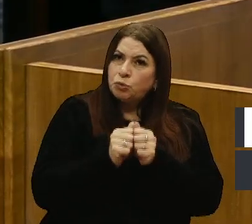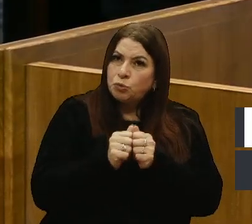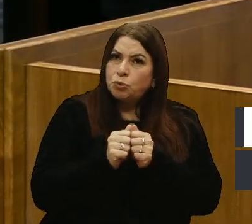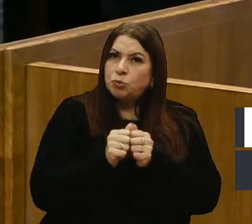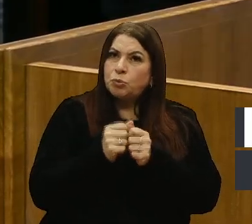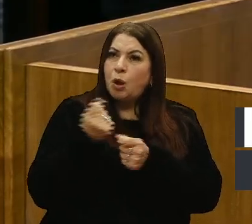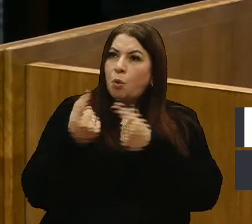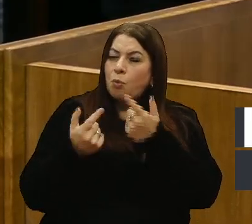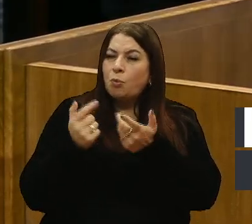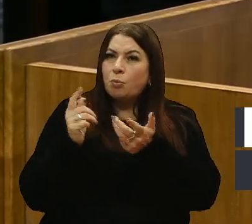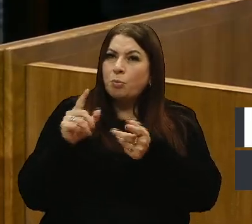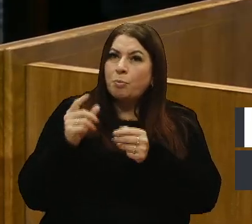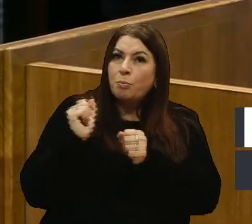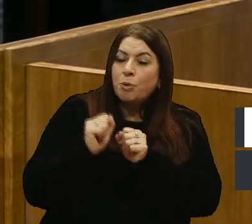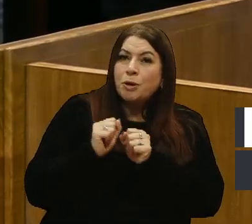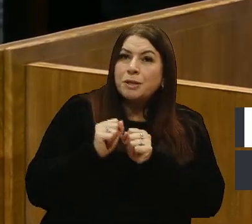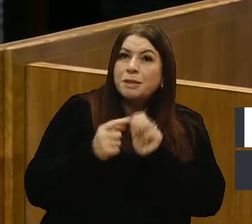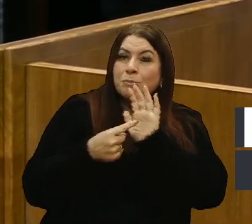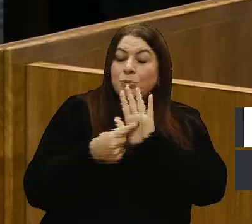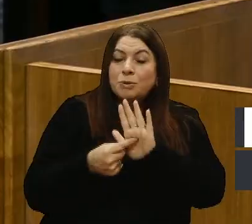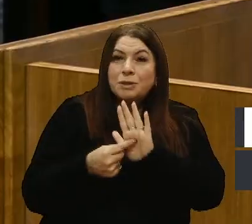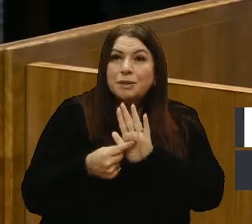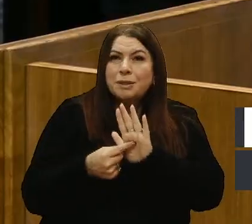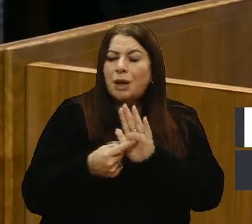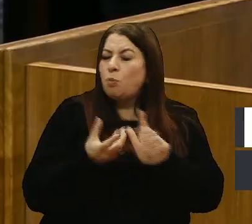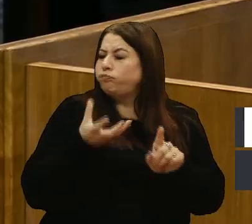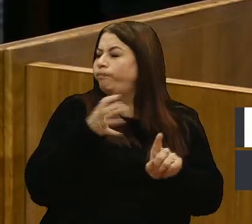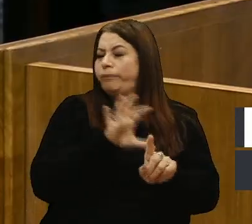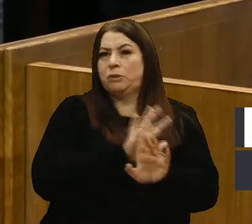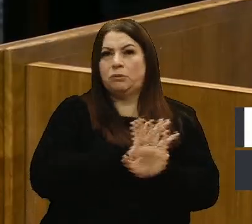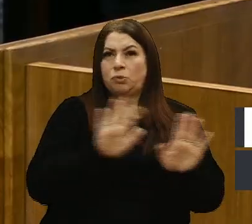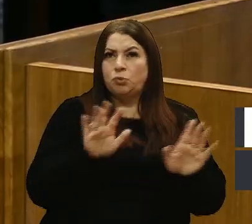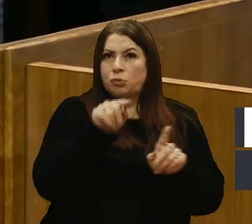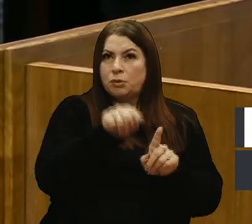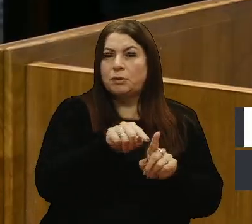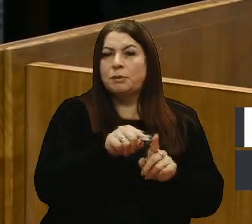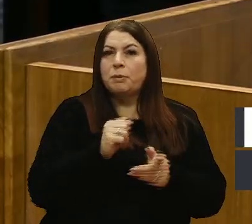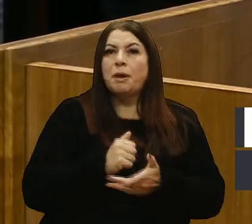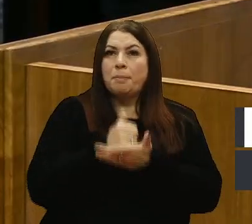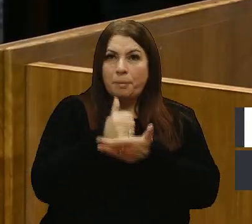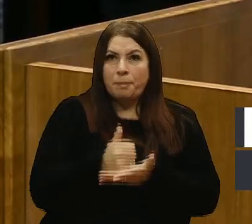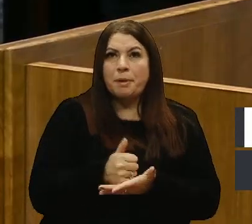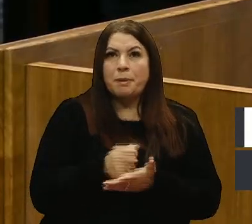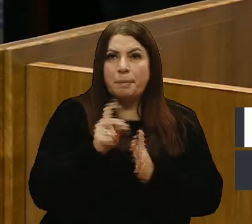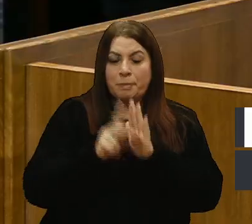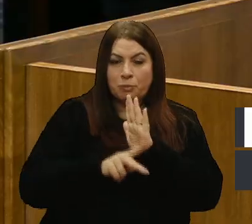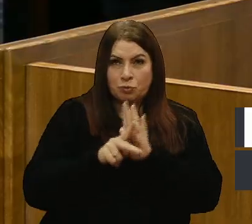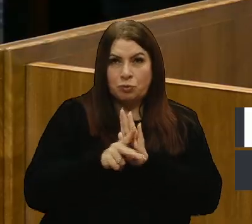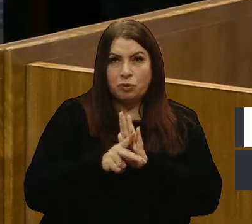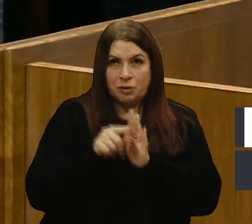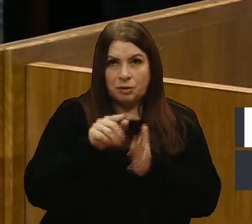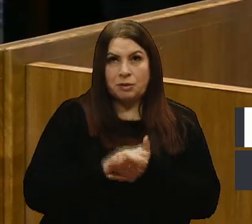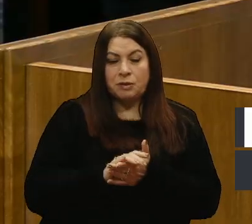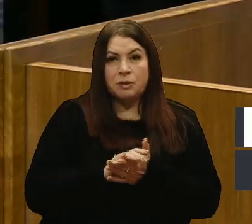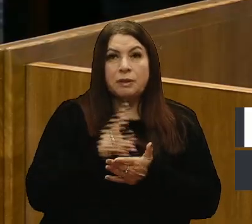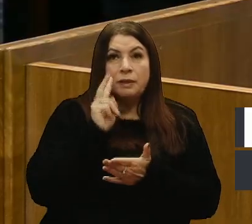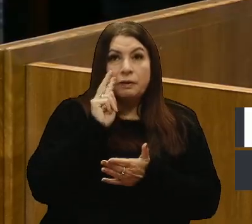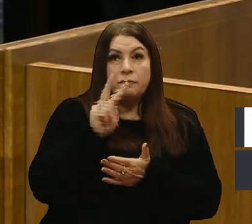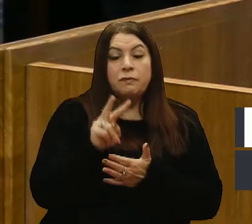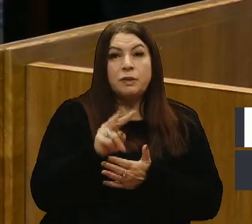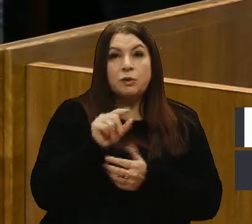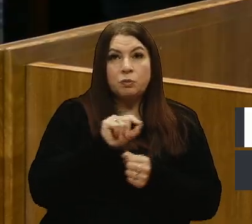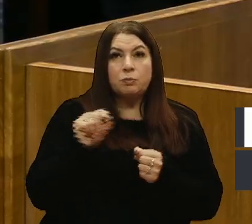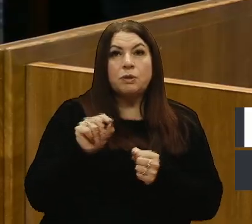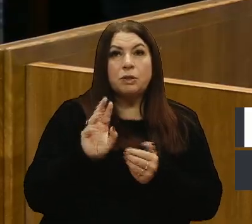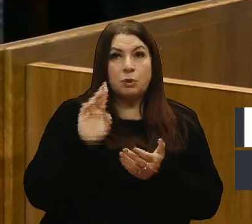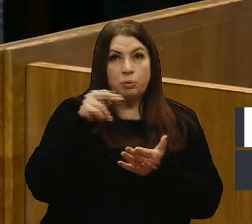alguma situação que a gente pudesse demonstrar o nosso repúdio, mas também apoiar projetos que verifiquem essa situação